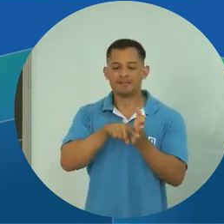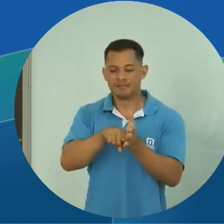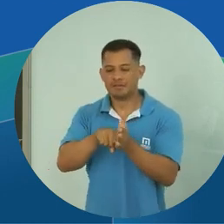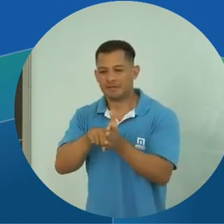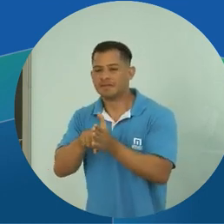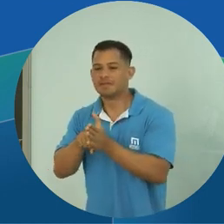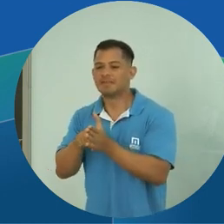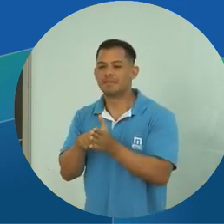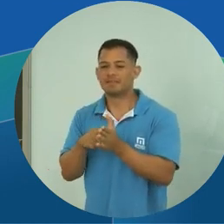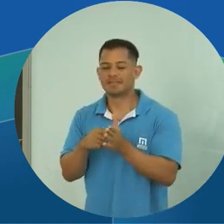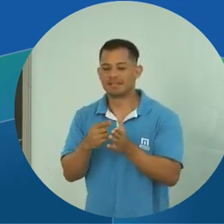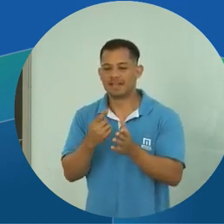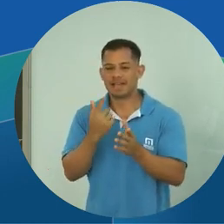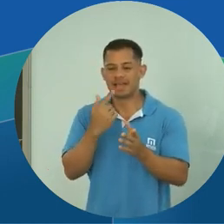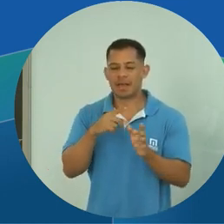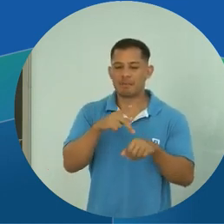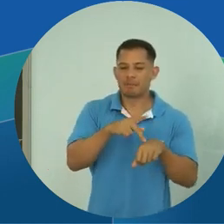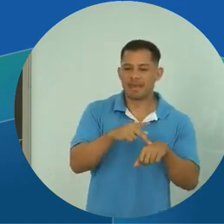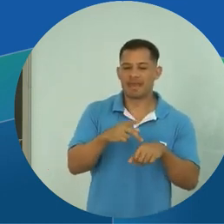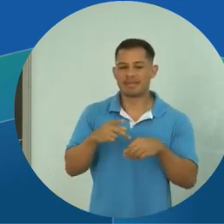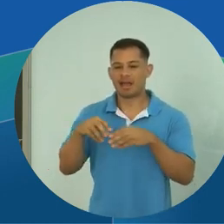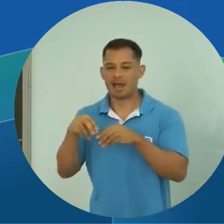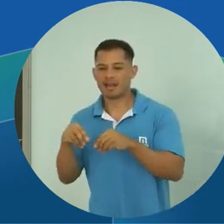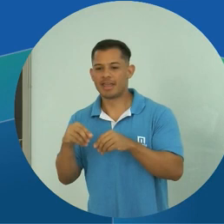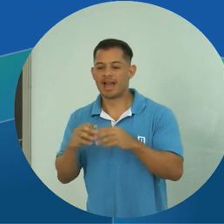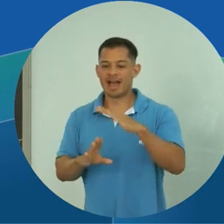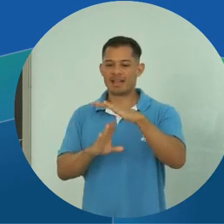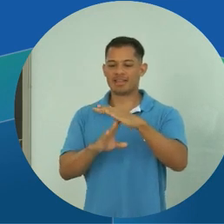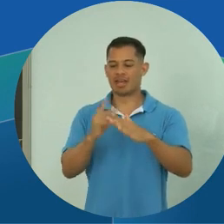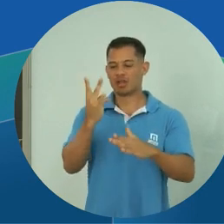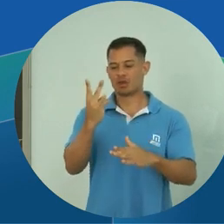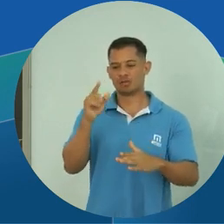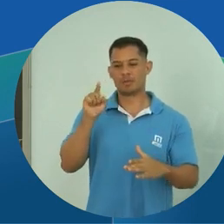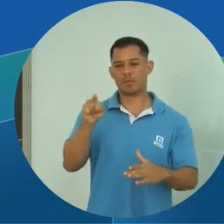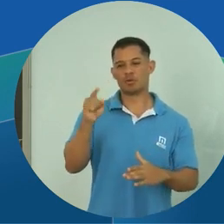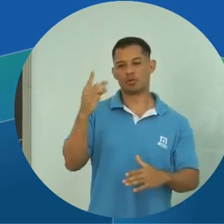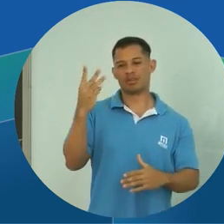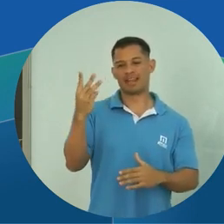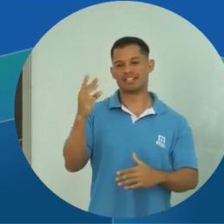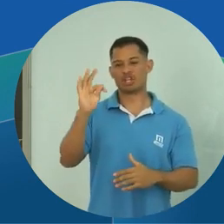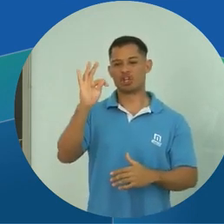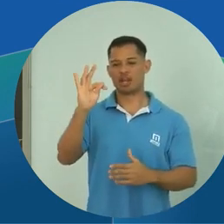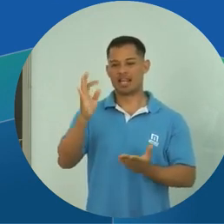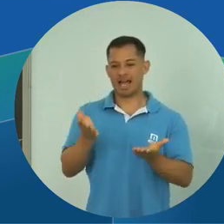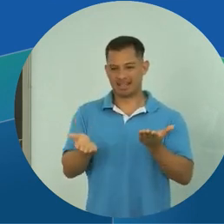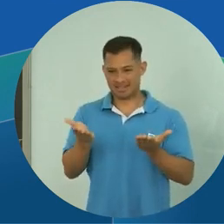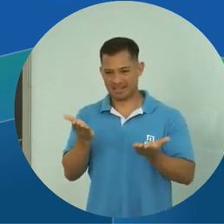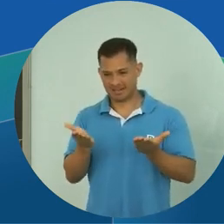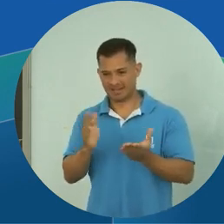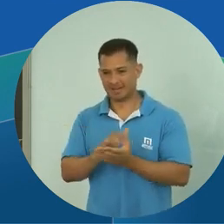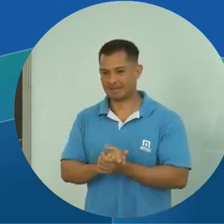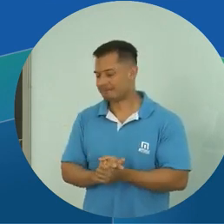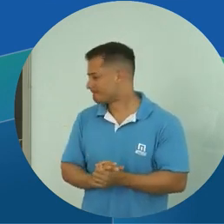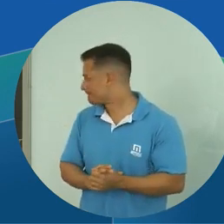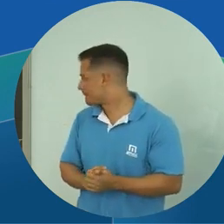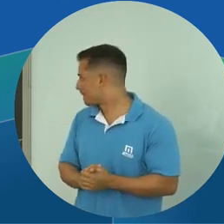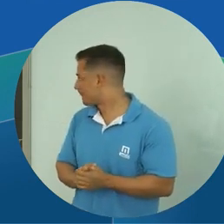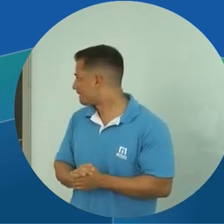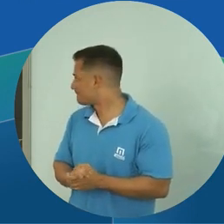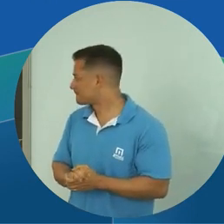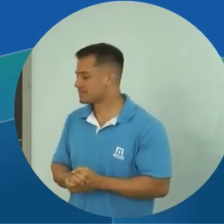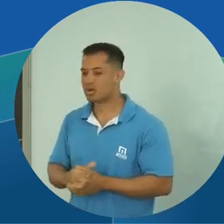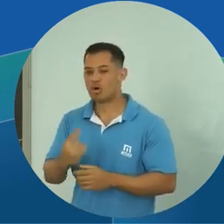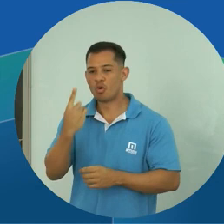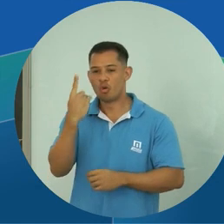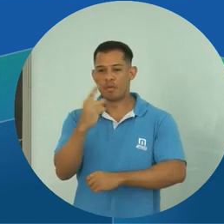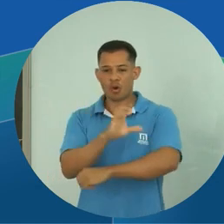2,3 toneladas. O comportamento termogênico, volumes muito consideráveis, falei aqui, uma única